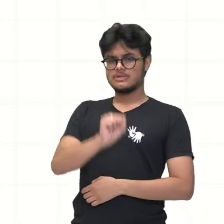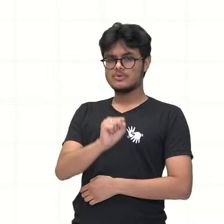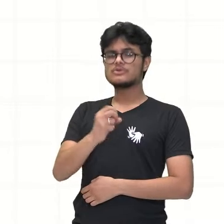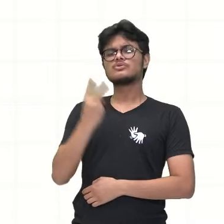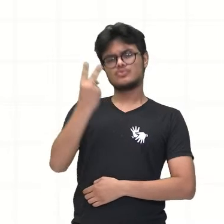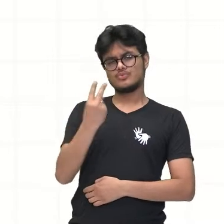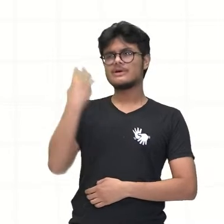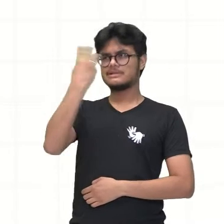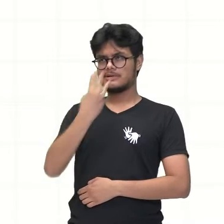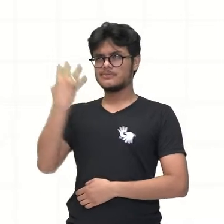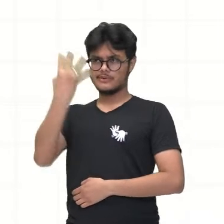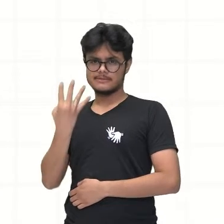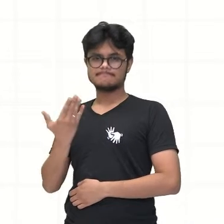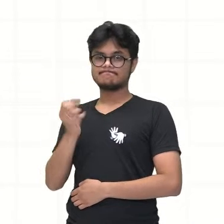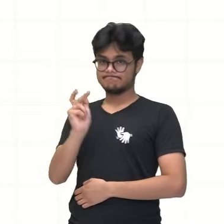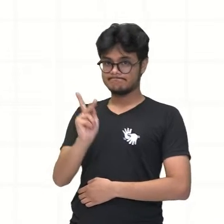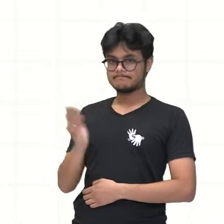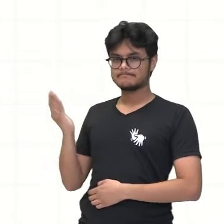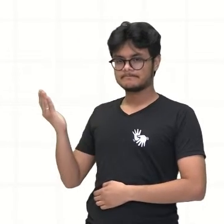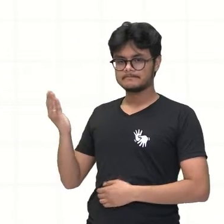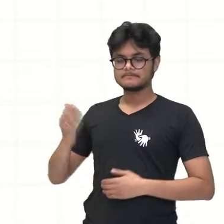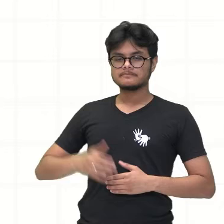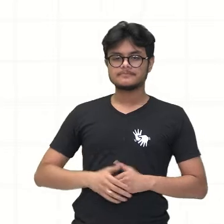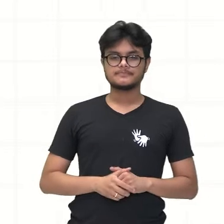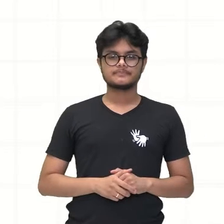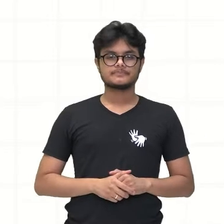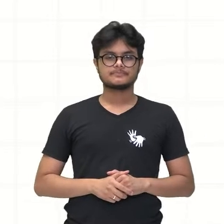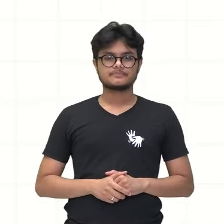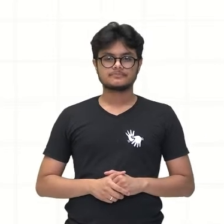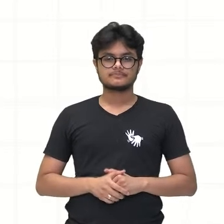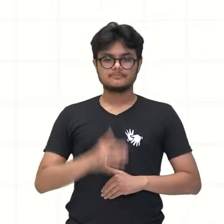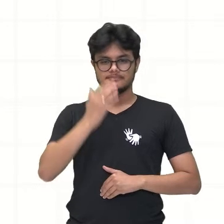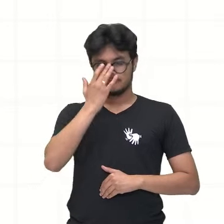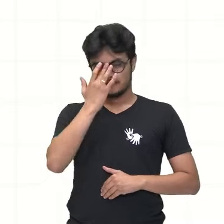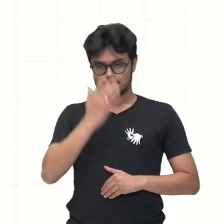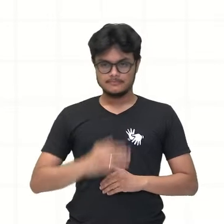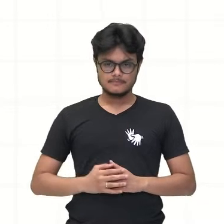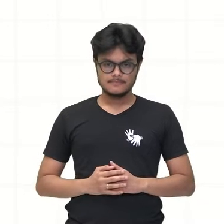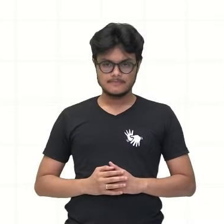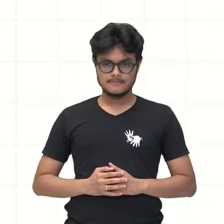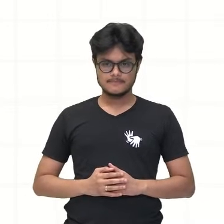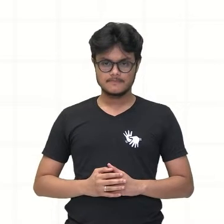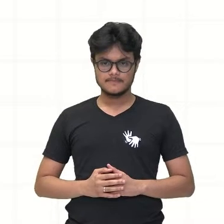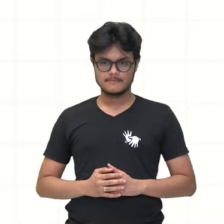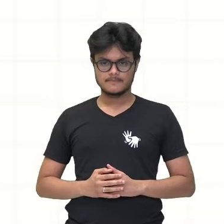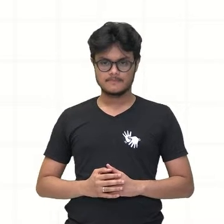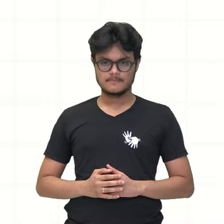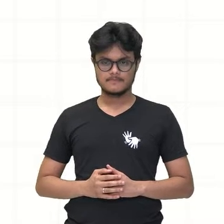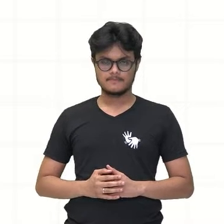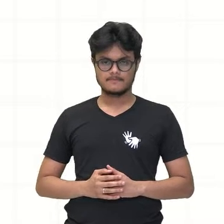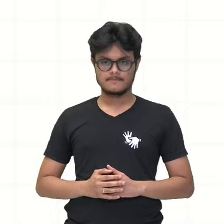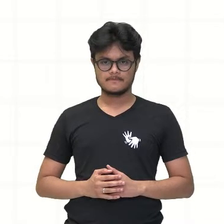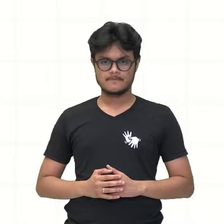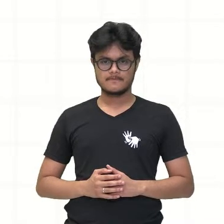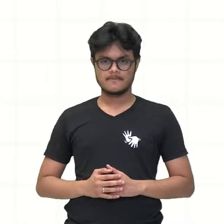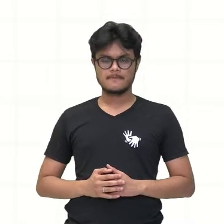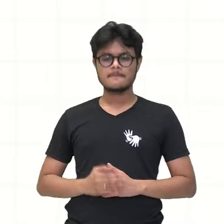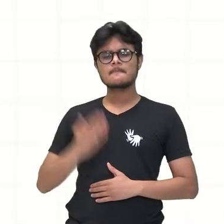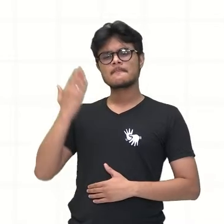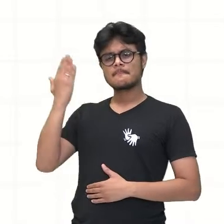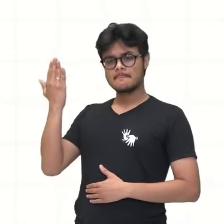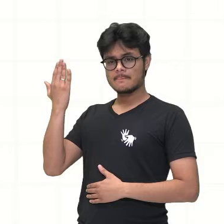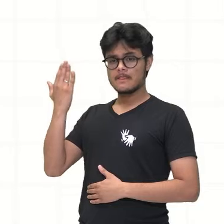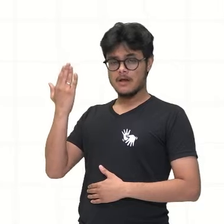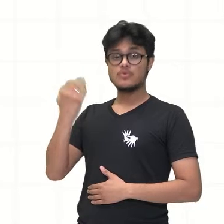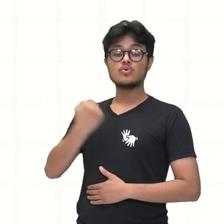148, 62, 30, 28, 12 e 10. Essa foi